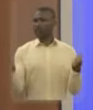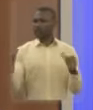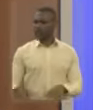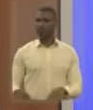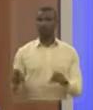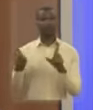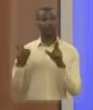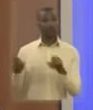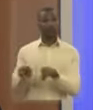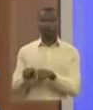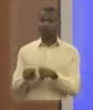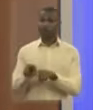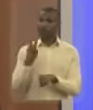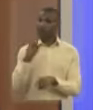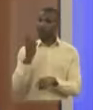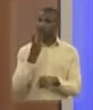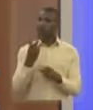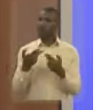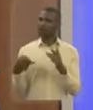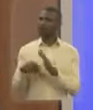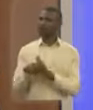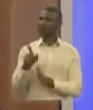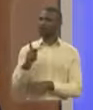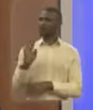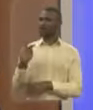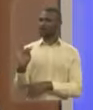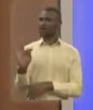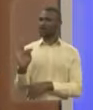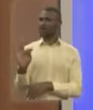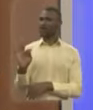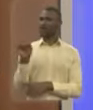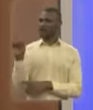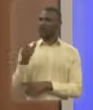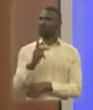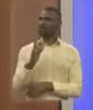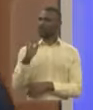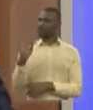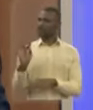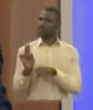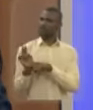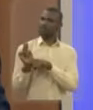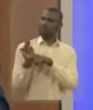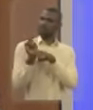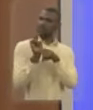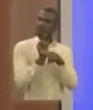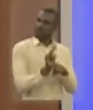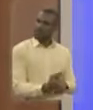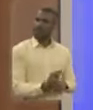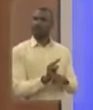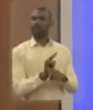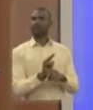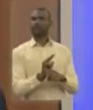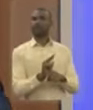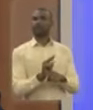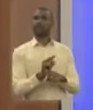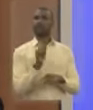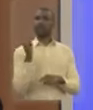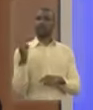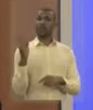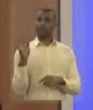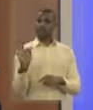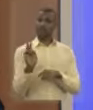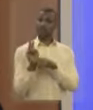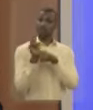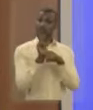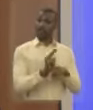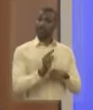cidade de Mauá Isso é coisa do PT né o governo de Mauá e do PT empresta a empresa lá de do PT de Mauá para Santo